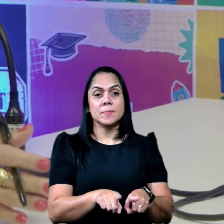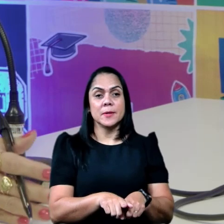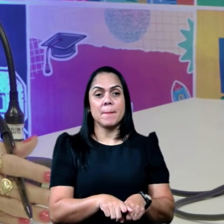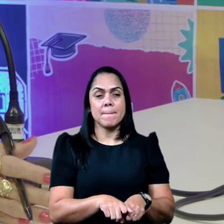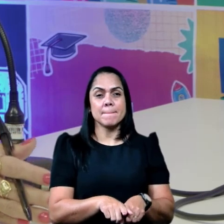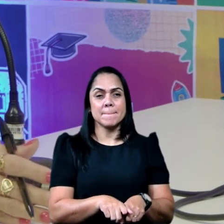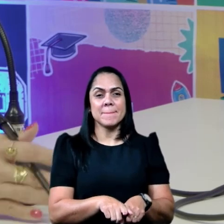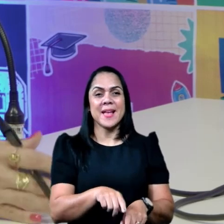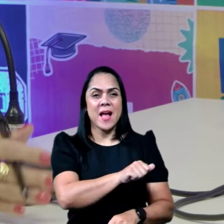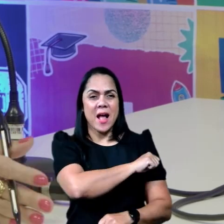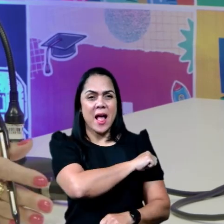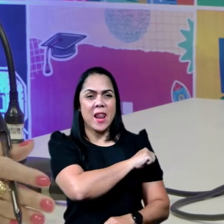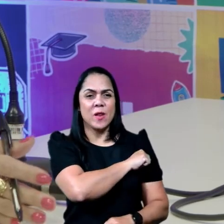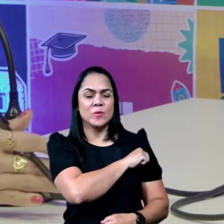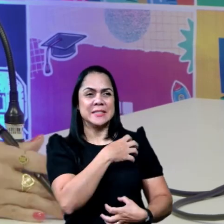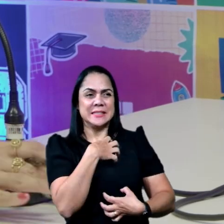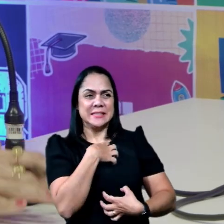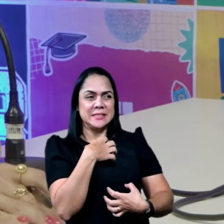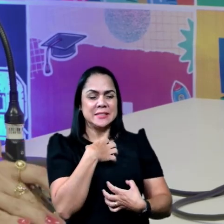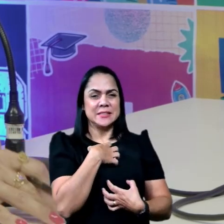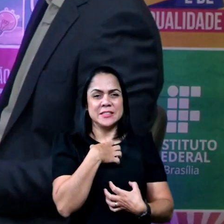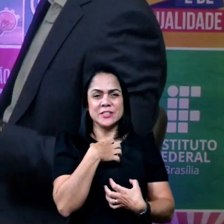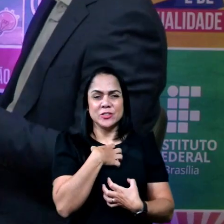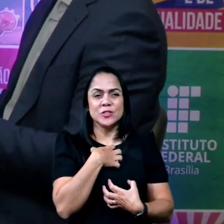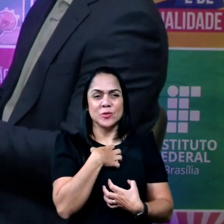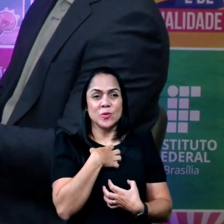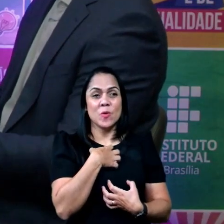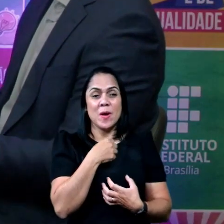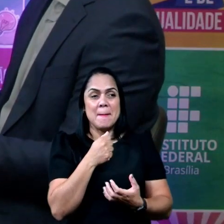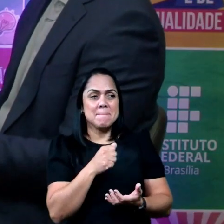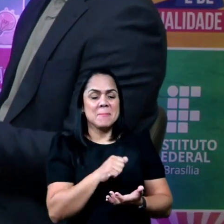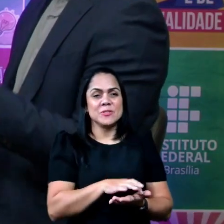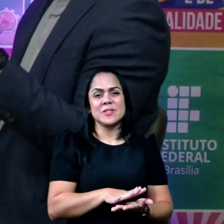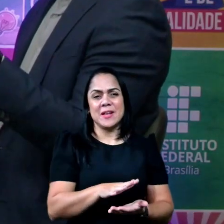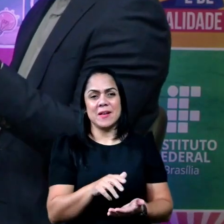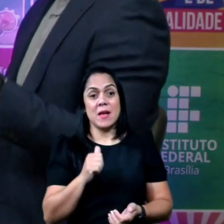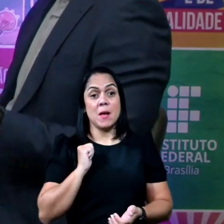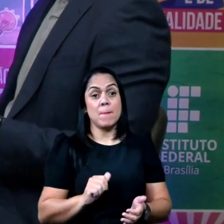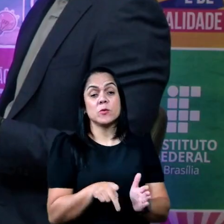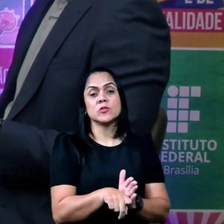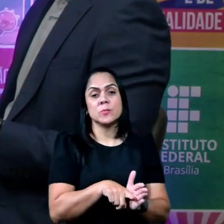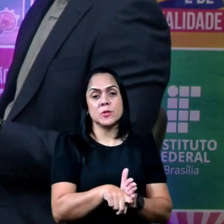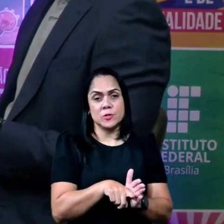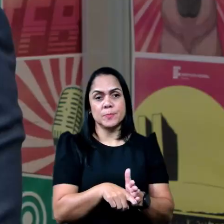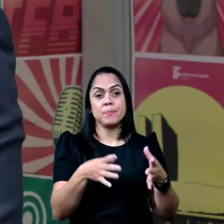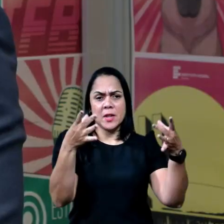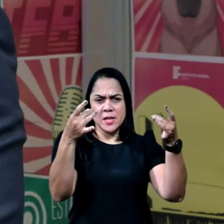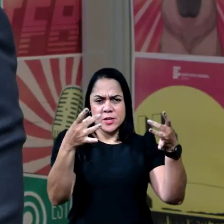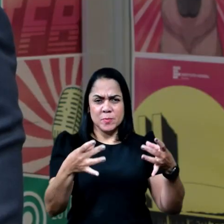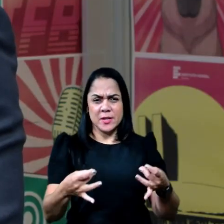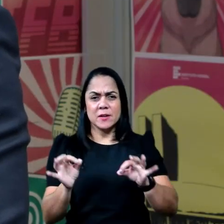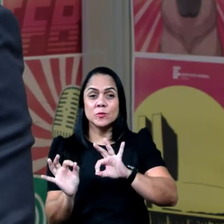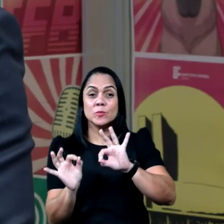a Valimento estudante do se cargo. sentiu obrigada a Perfeitamente. a deixar uma bolsa de pesquisa. E explicando para quem está nos